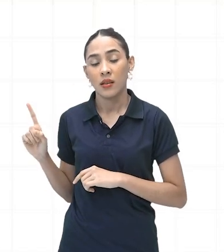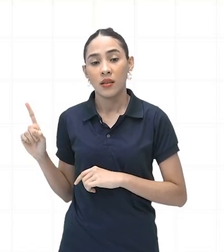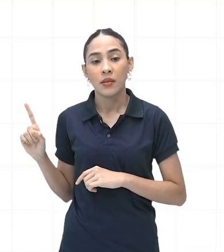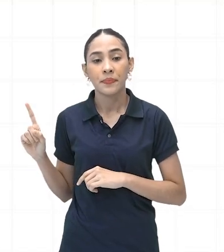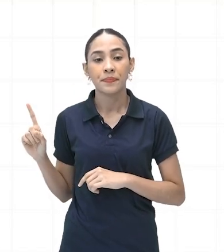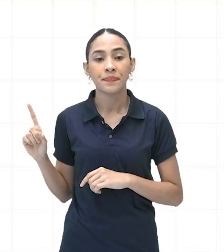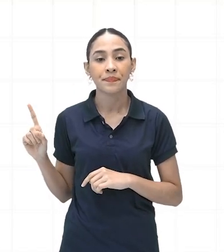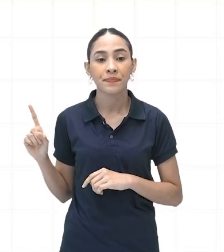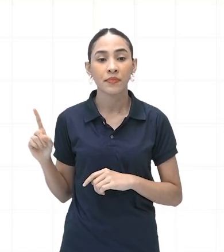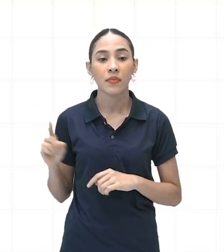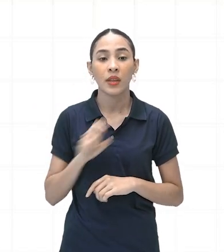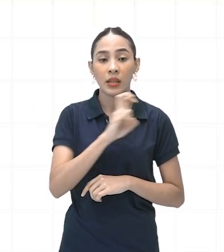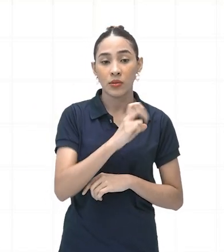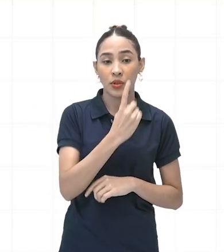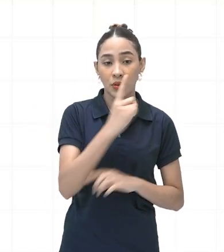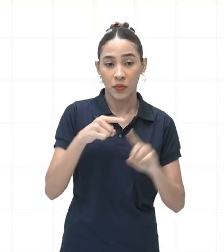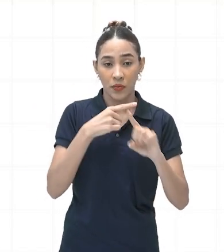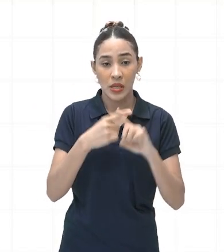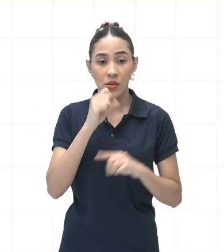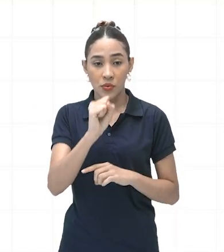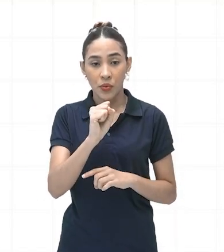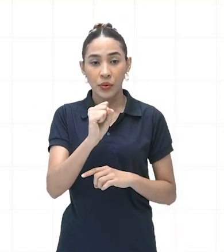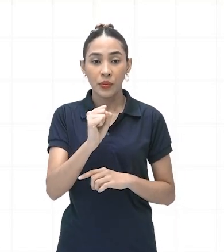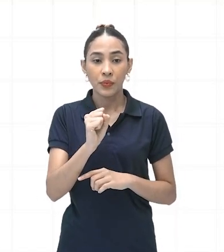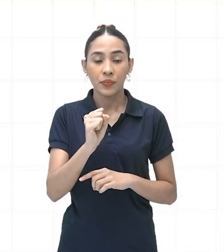vezes 8 e 24 vezes